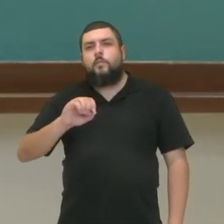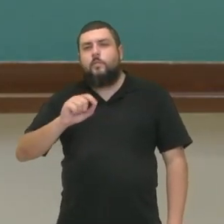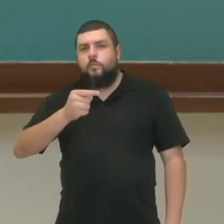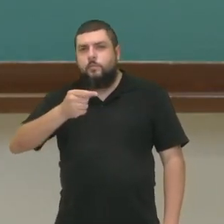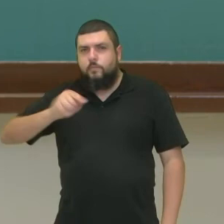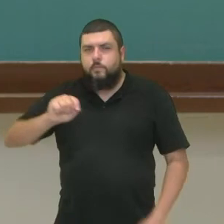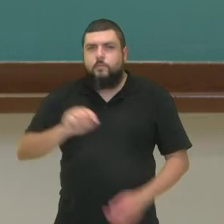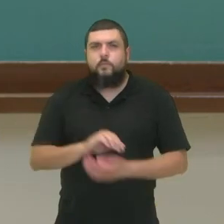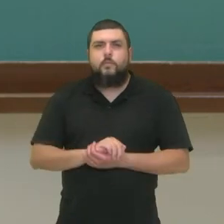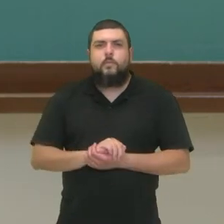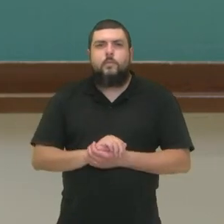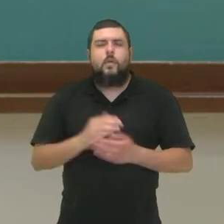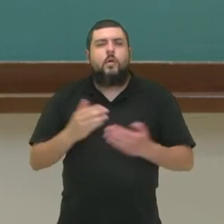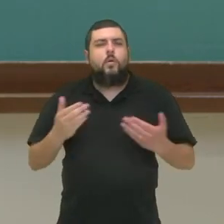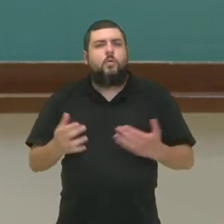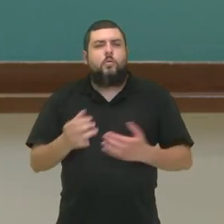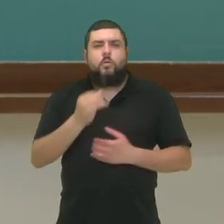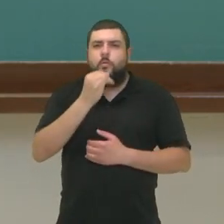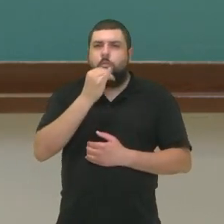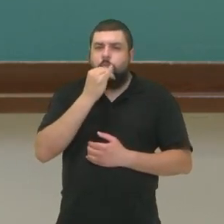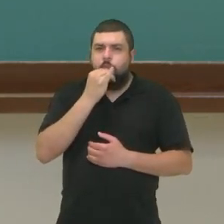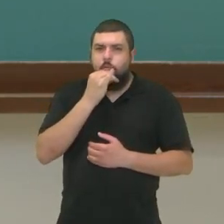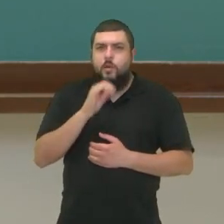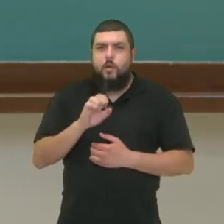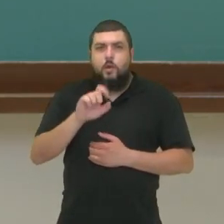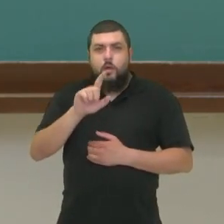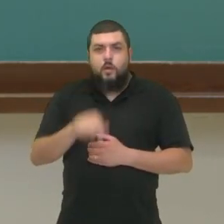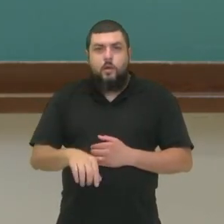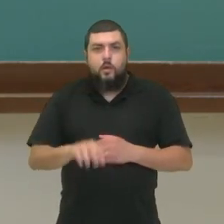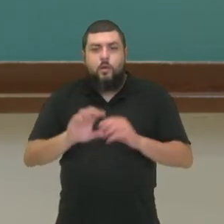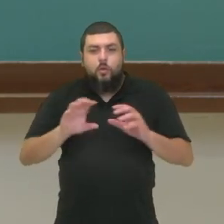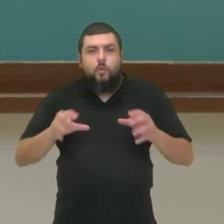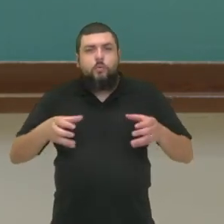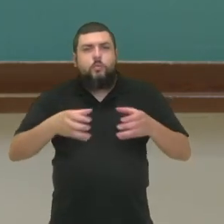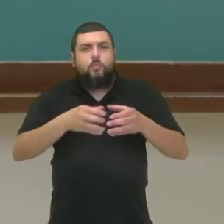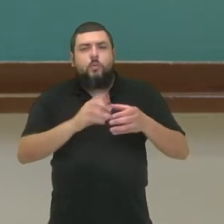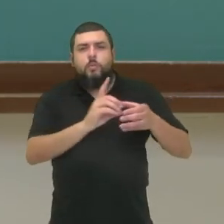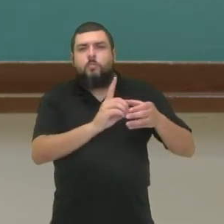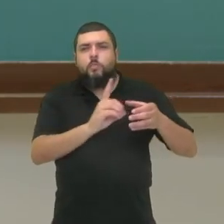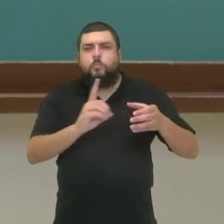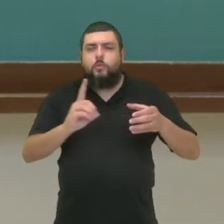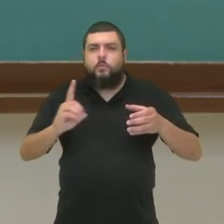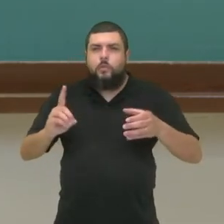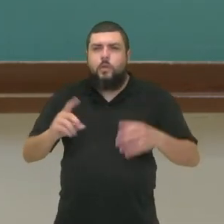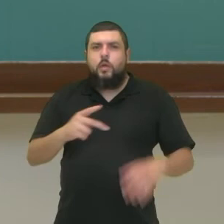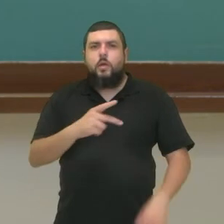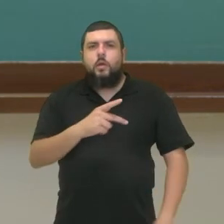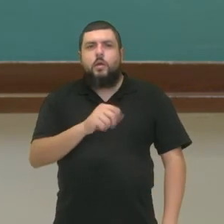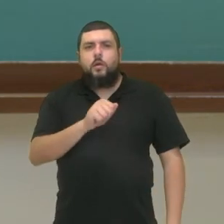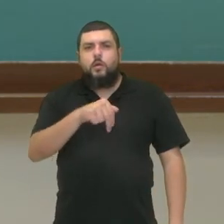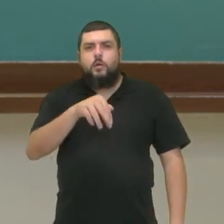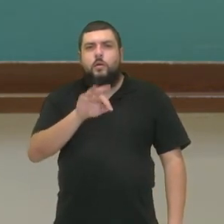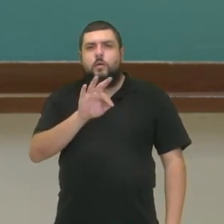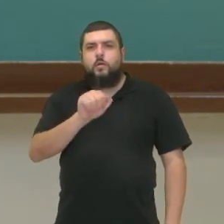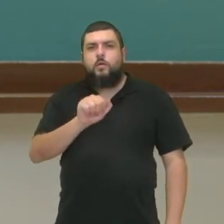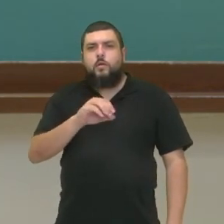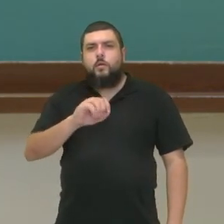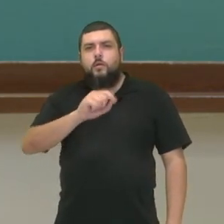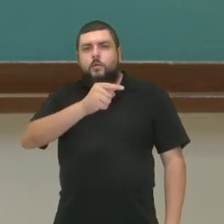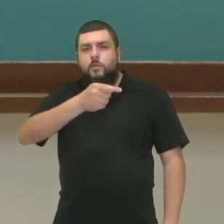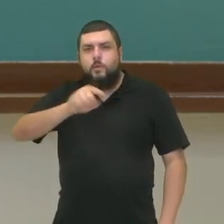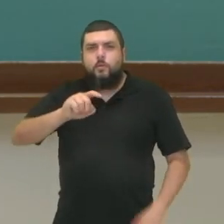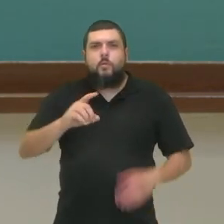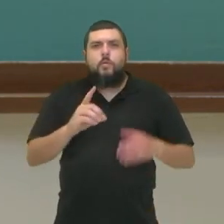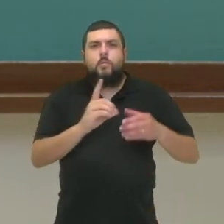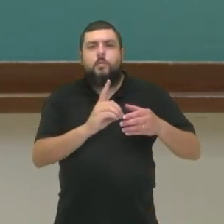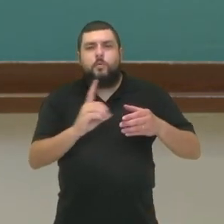usada atualmente, quando vai se falar que é o conjunto de deuses, né? De alguma religiosidade politeísta, né? O panteão da